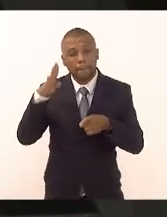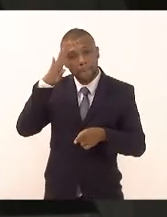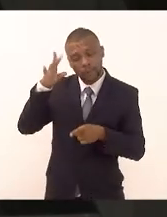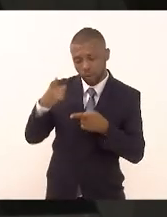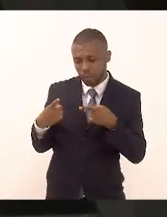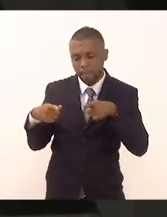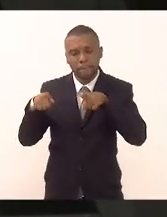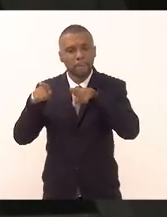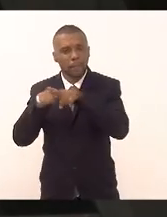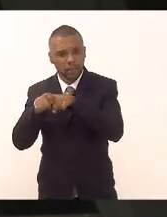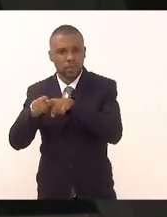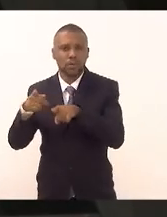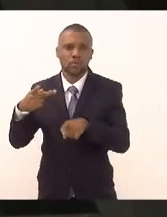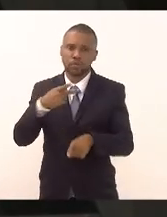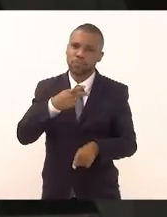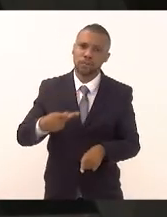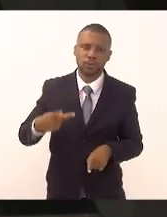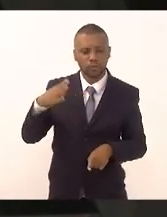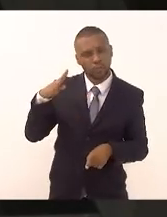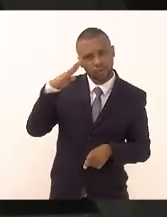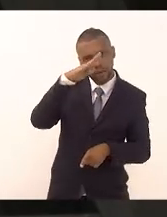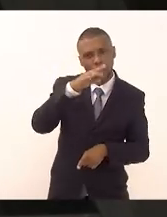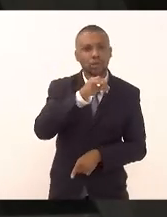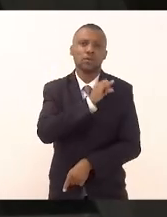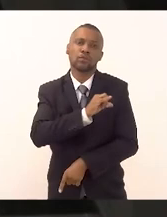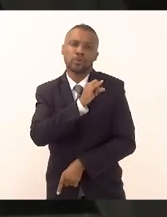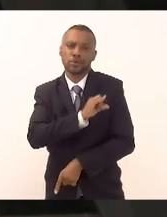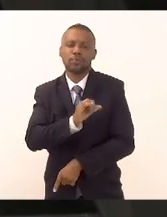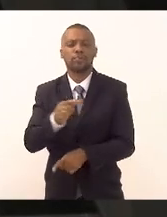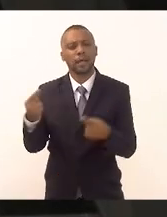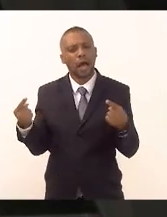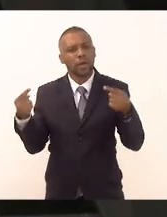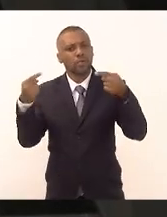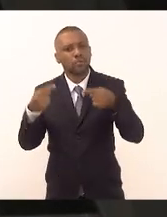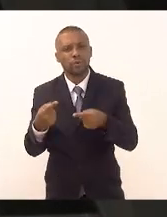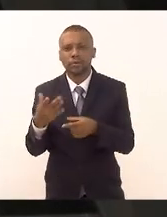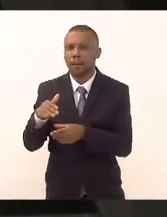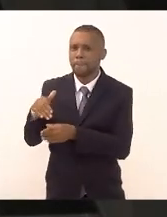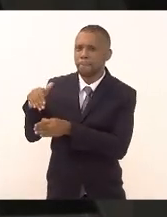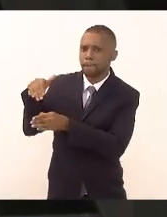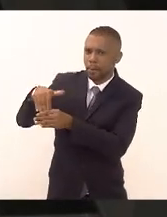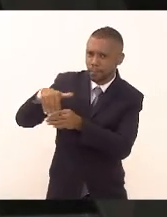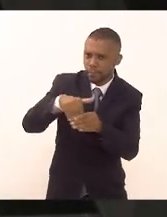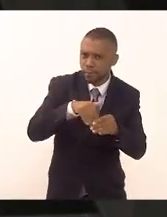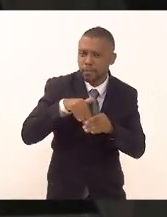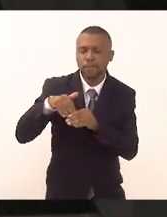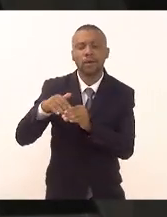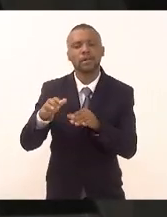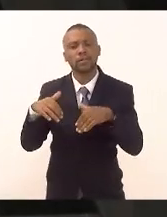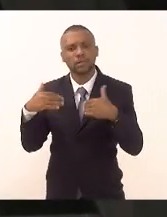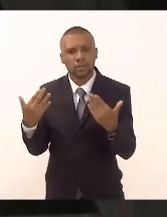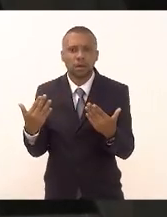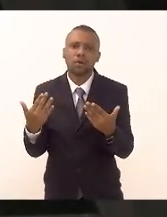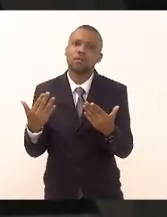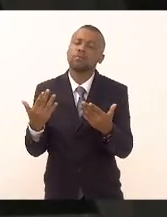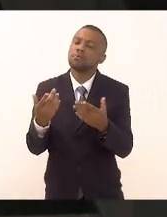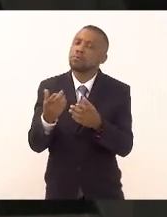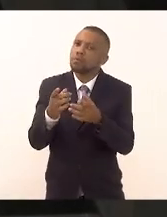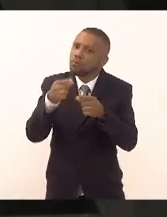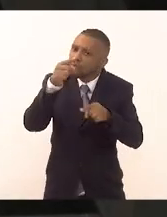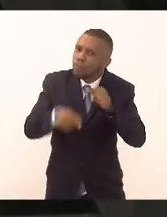do presidente Jair Bolsonaro no Rio de Janeiro, na disputa eleitoral que se avizinha. Portanto, não vamos permitir, por um lado,